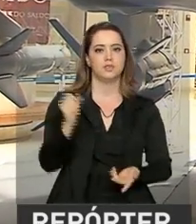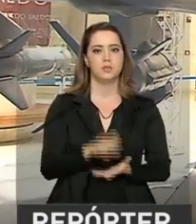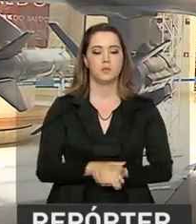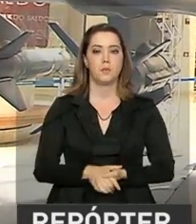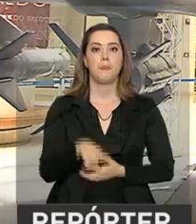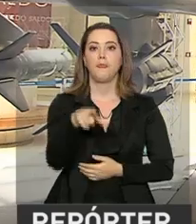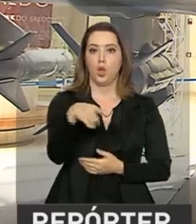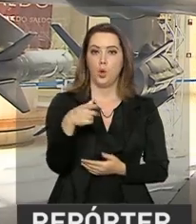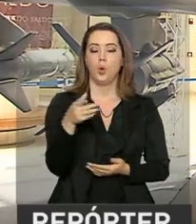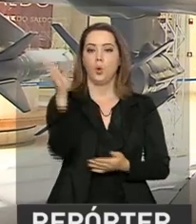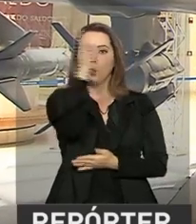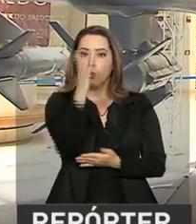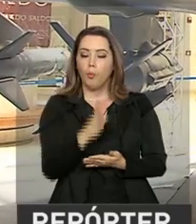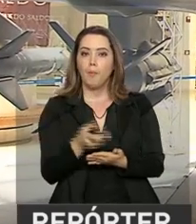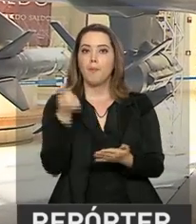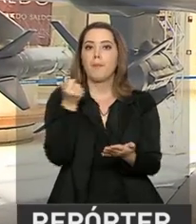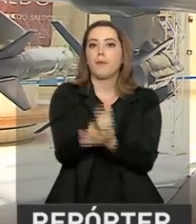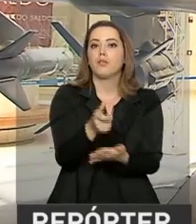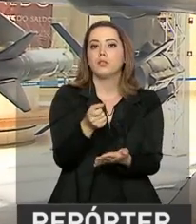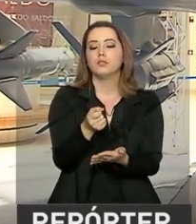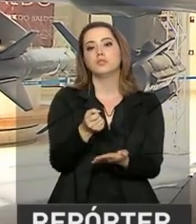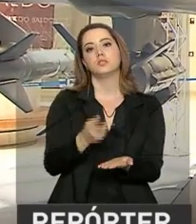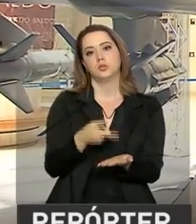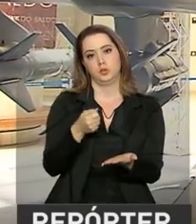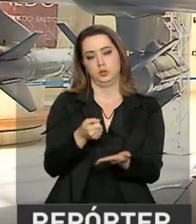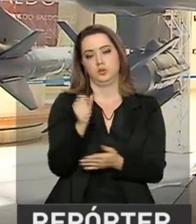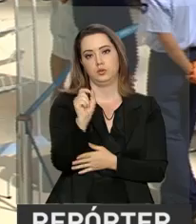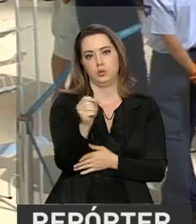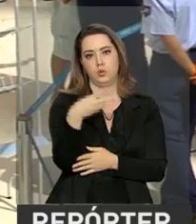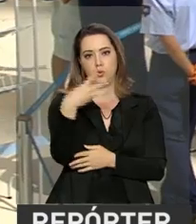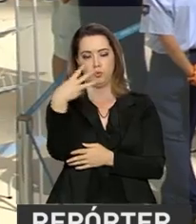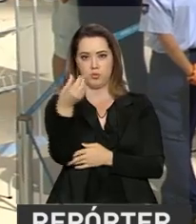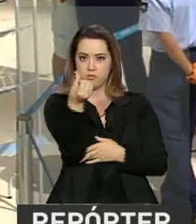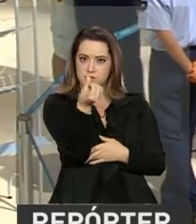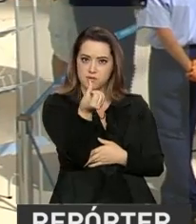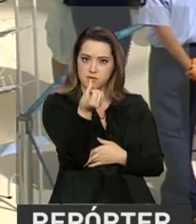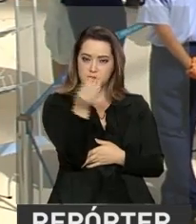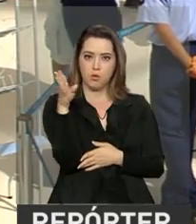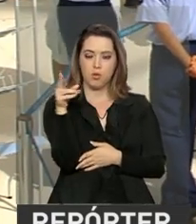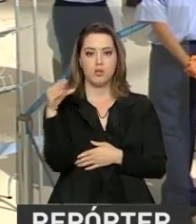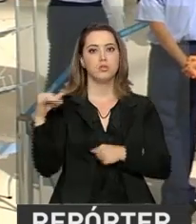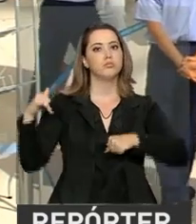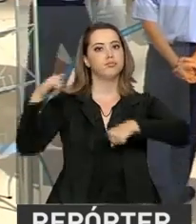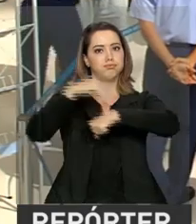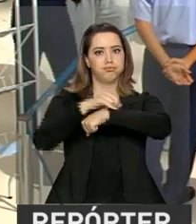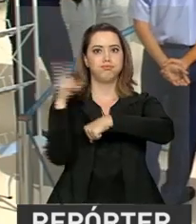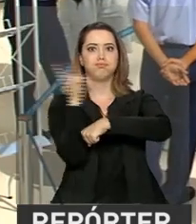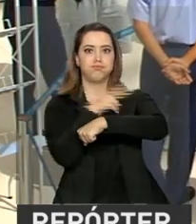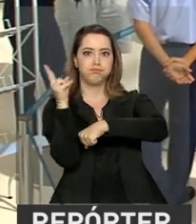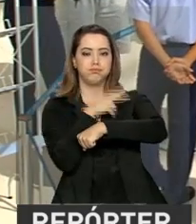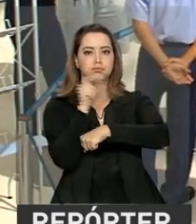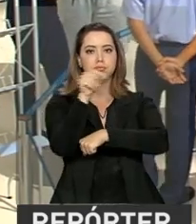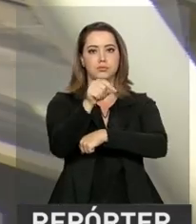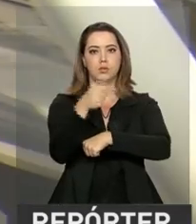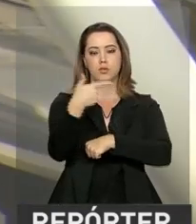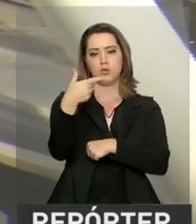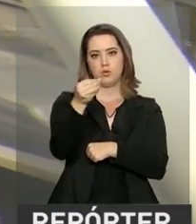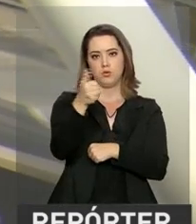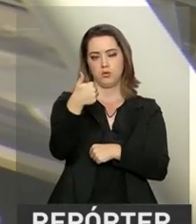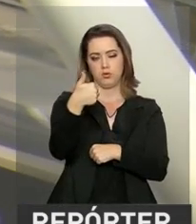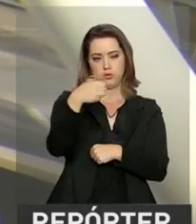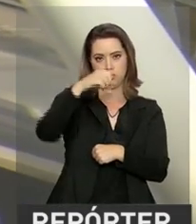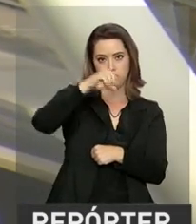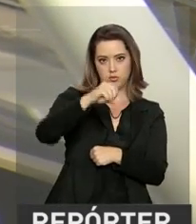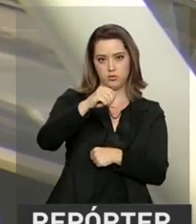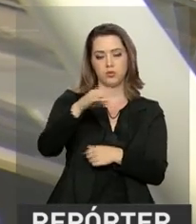36 caças Gripen NG da fabricante sueca Saab. A primeira unidade deve chegar ao país em 2019 e a